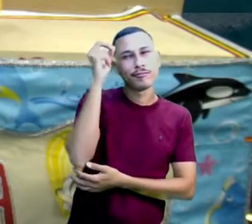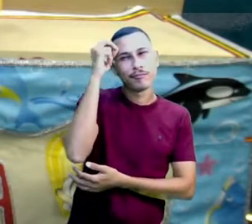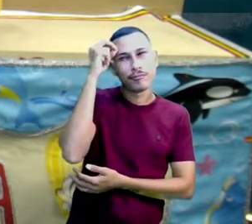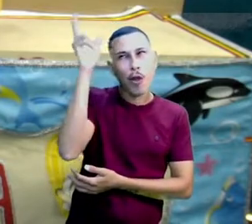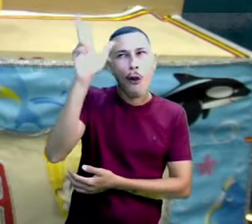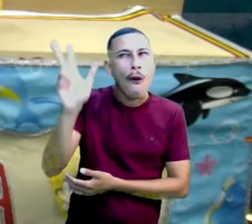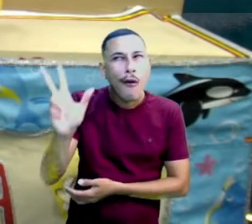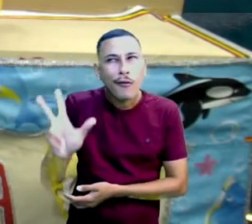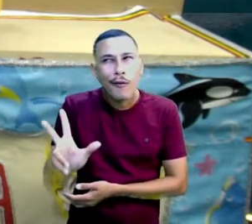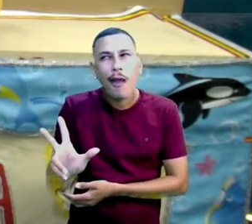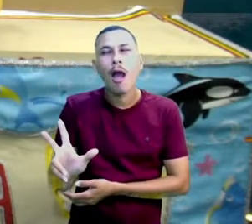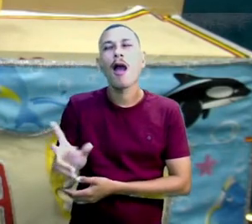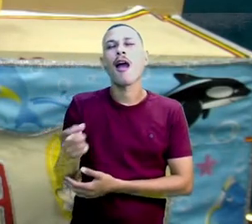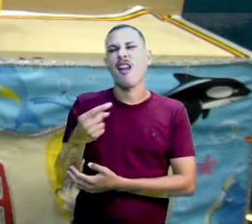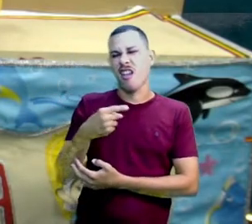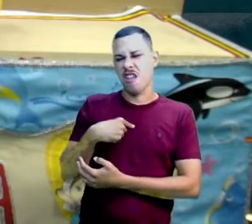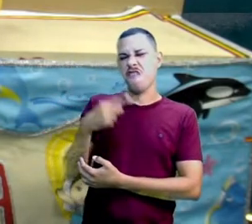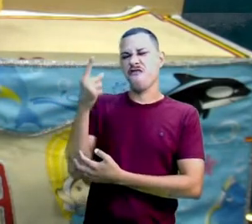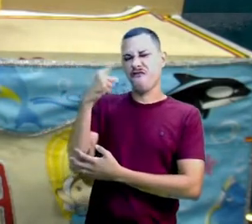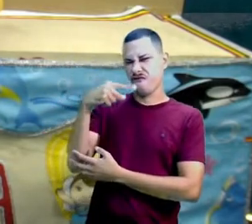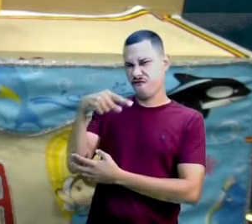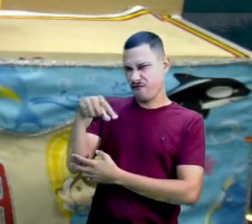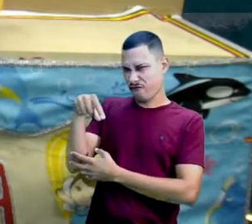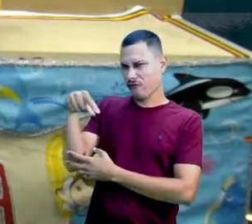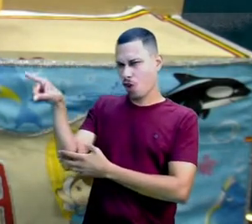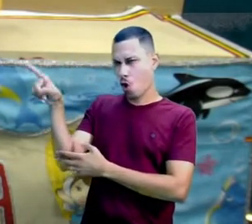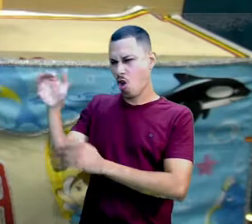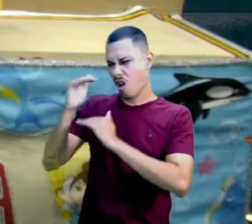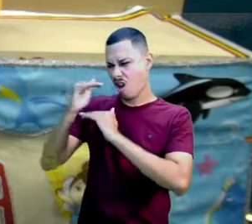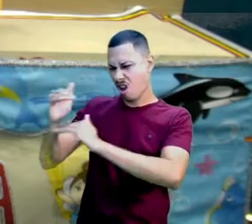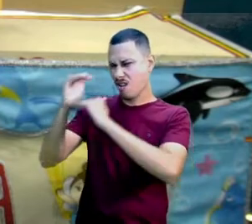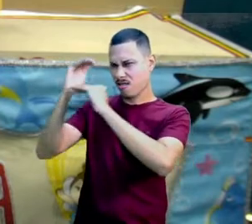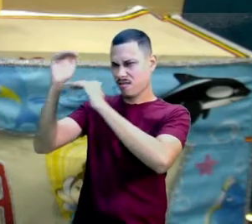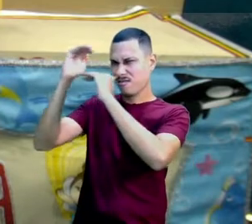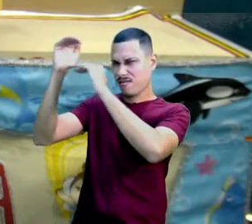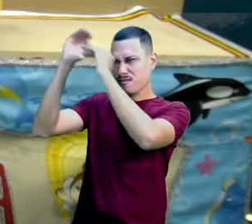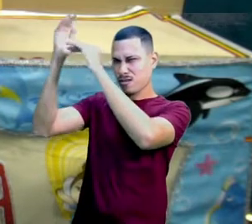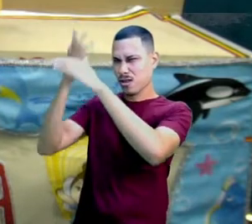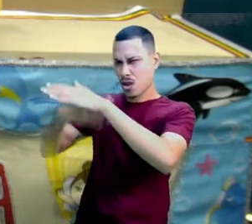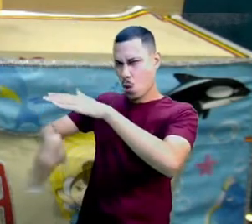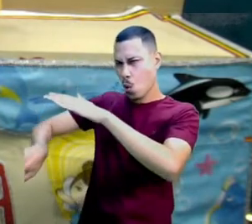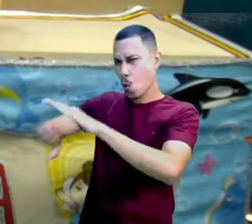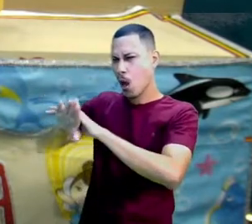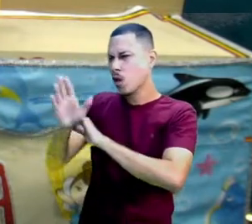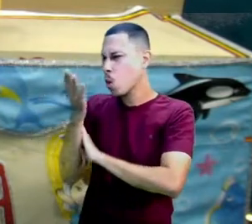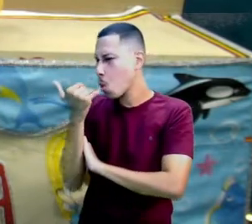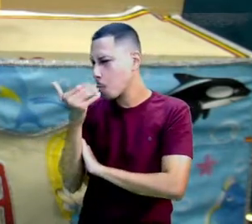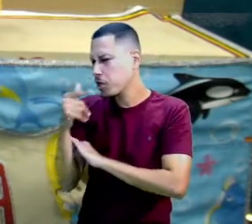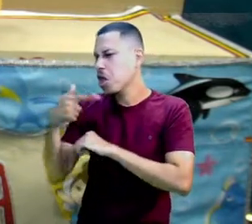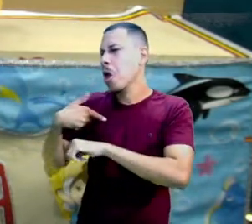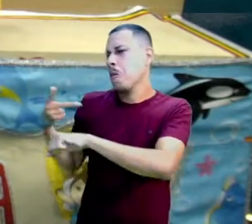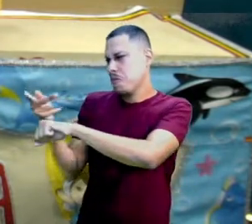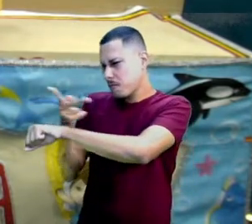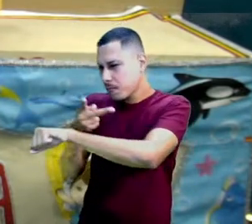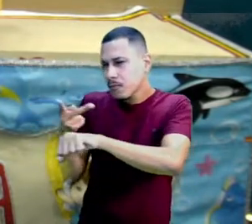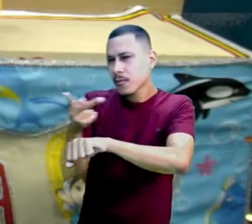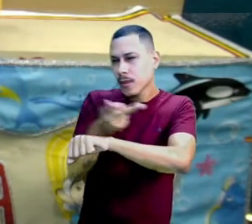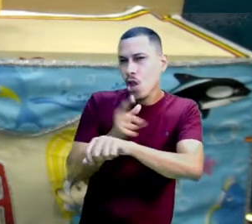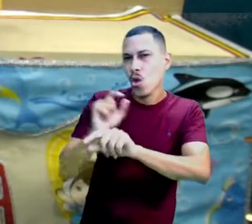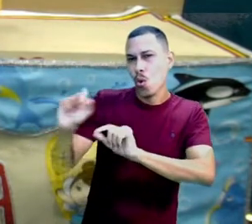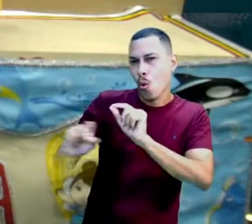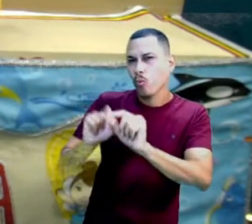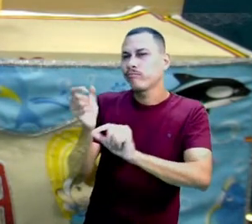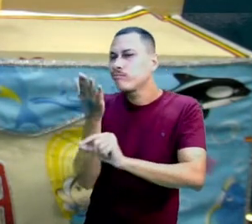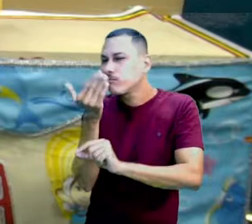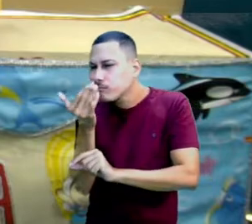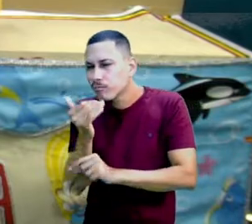Eu vou lá na dispensa e vou procurar o que tem pra comer lá. E foi o que ele